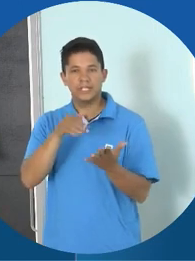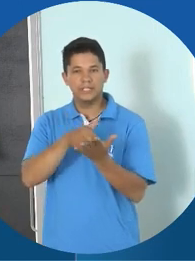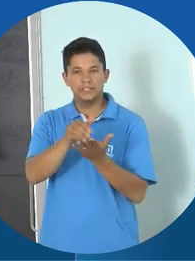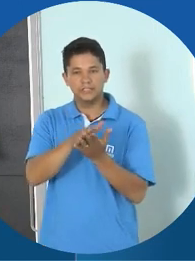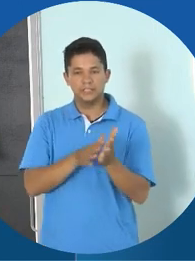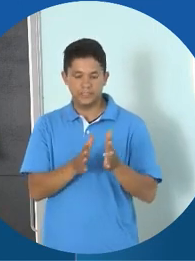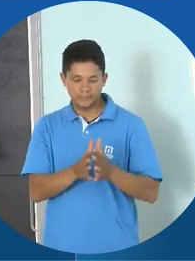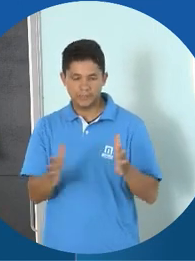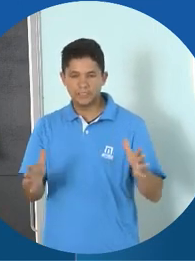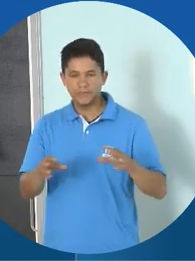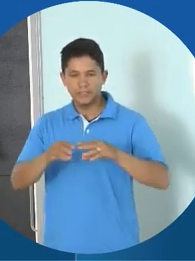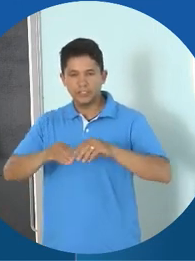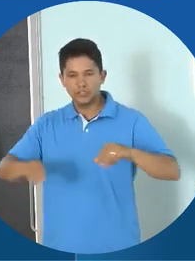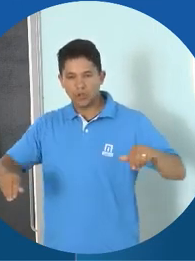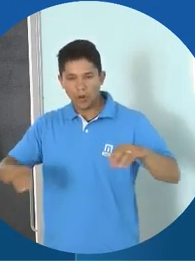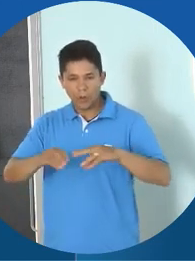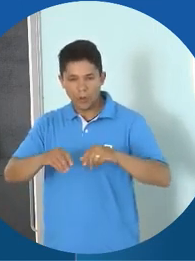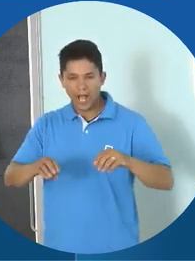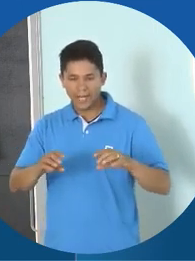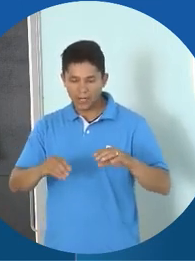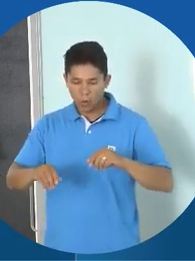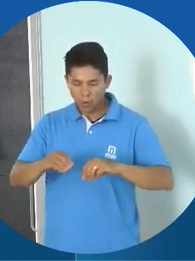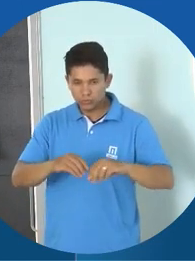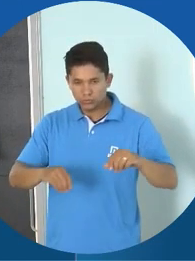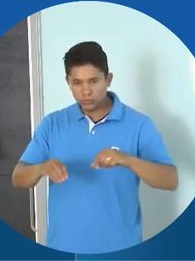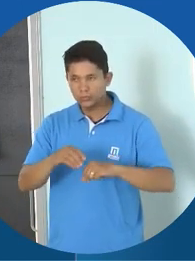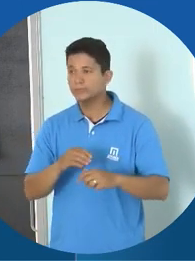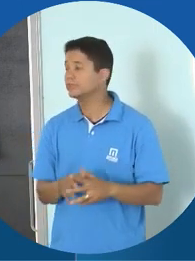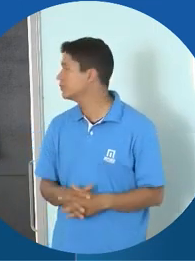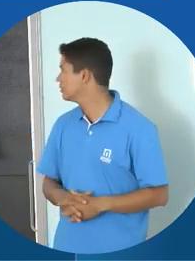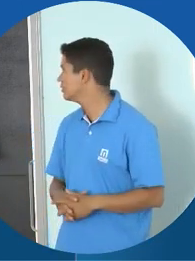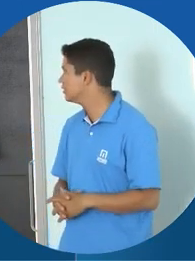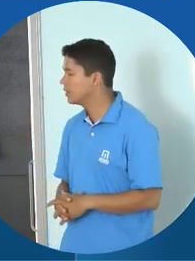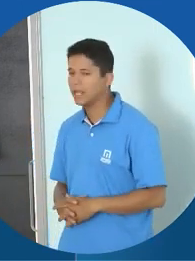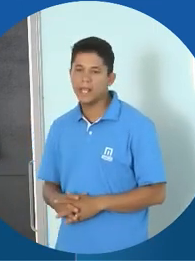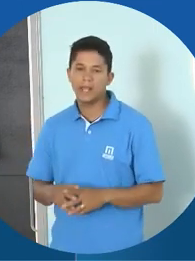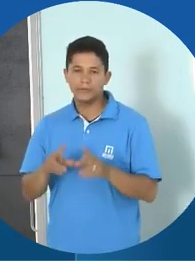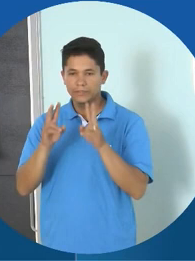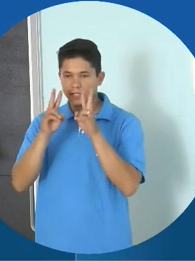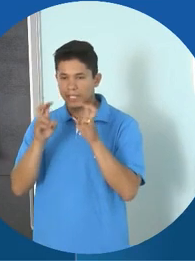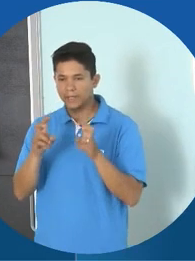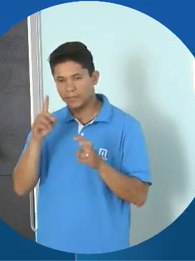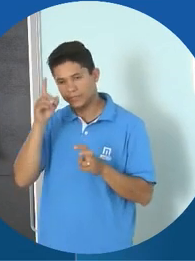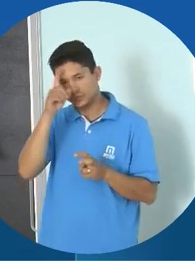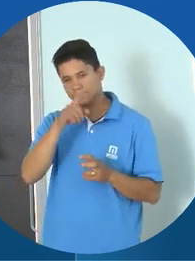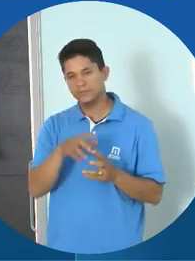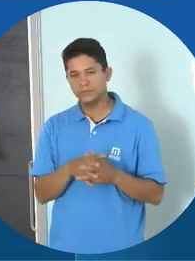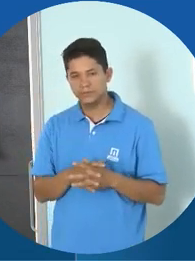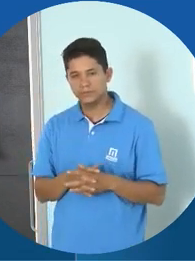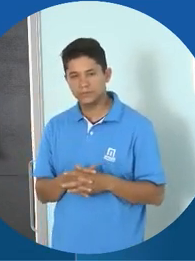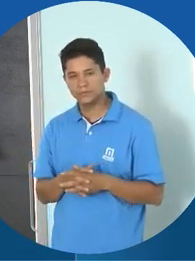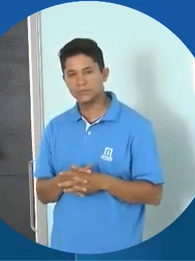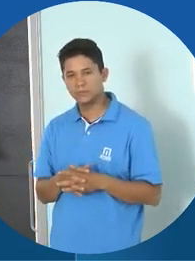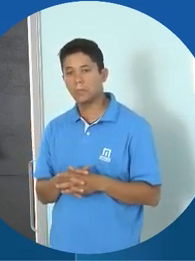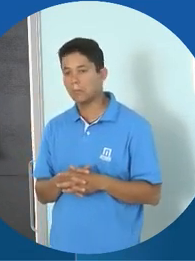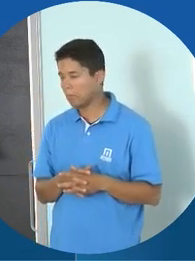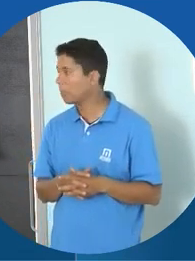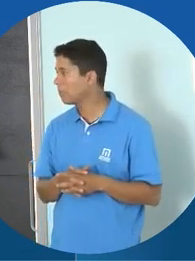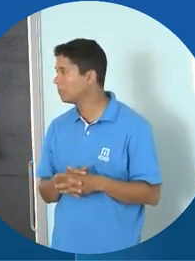É um tema um pouco denso, mas assim, a gente tentou estar passando de uma forma mais leve, mais